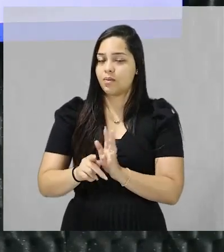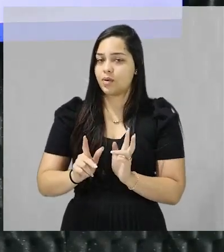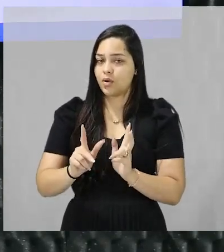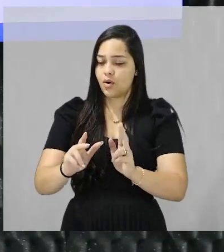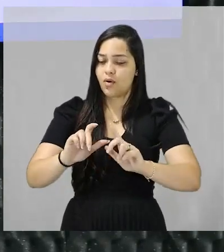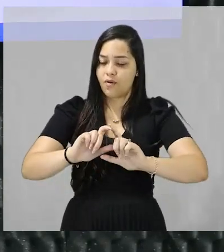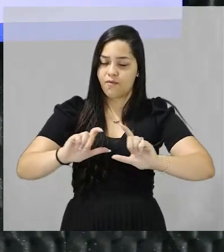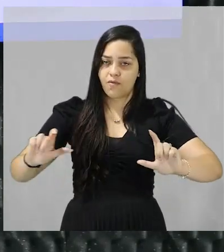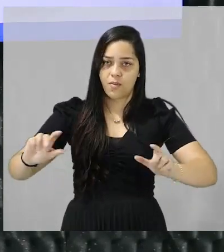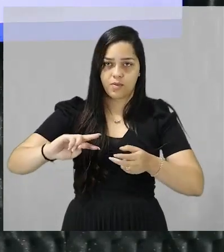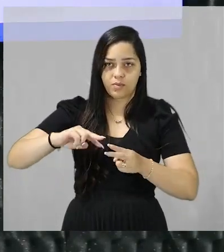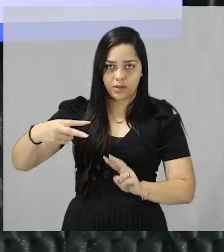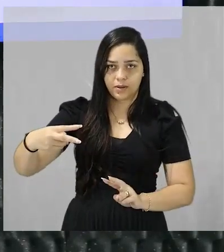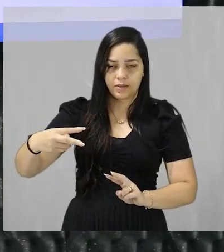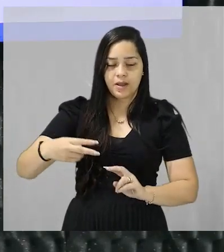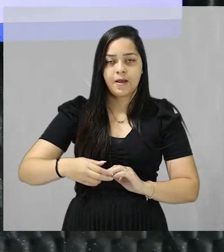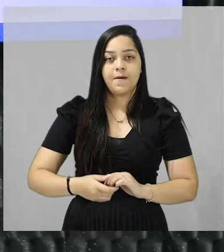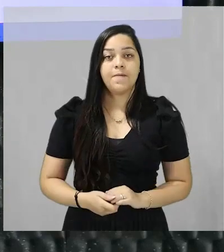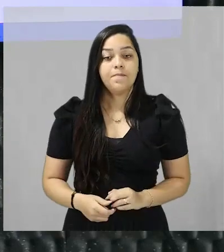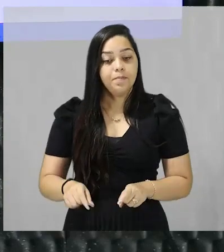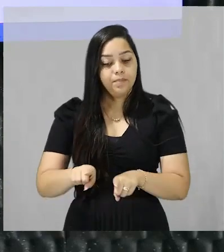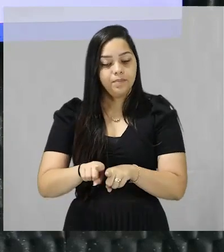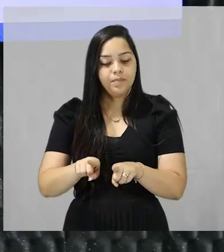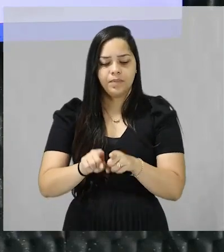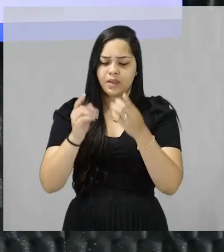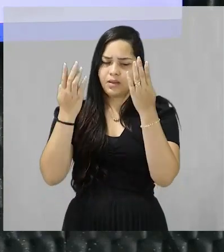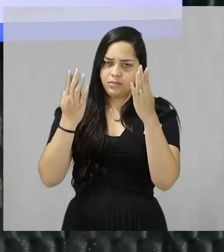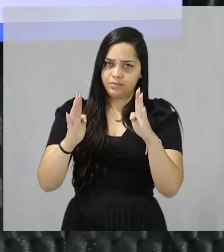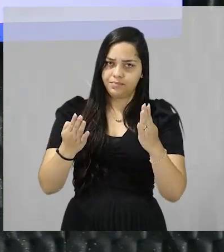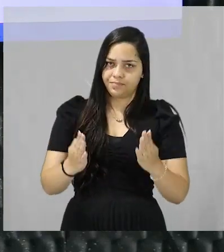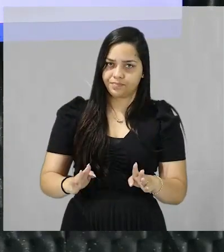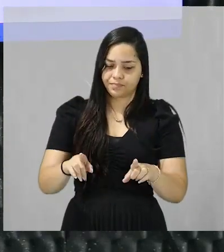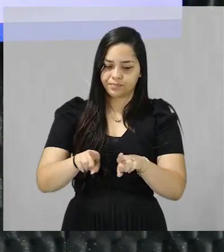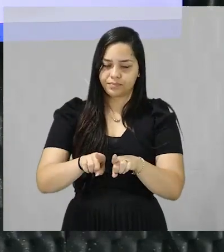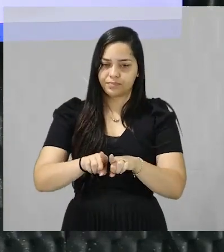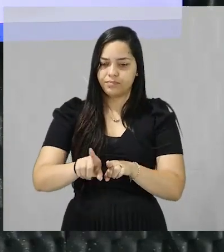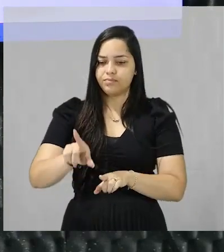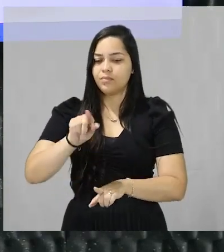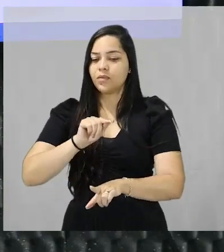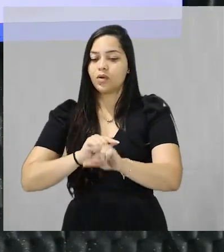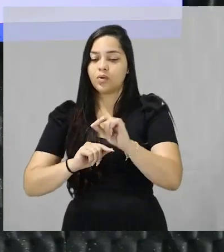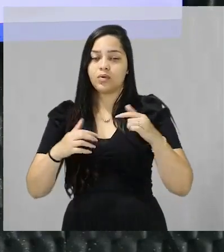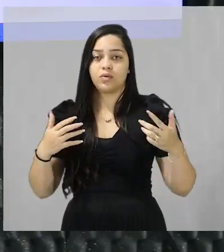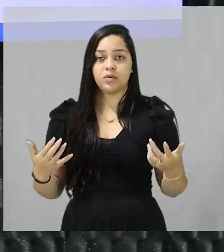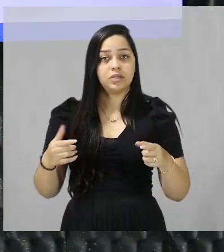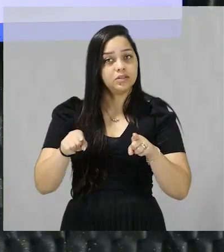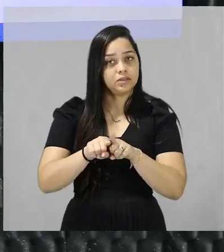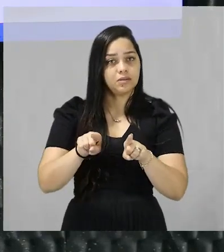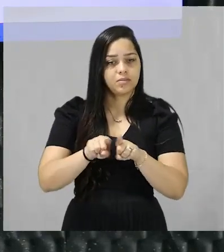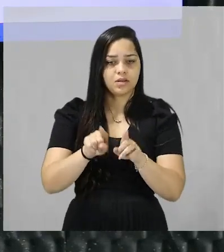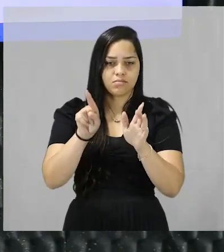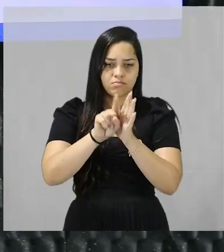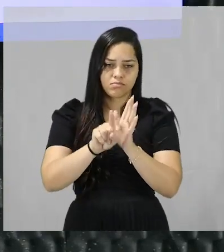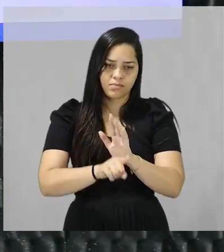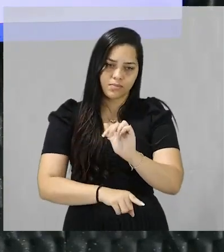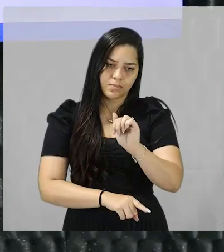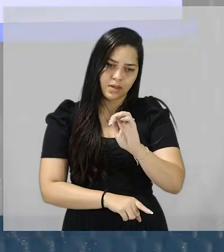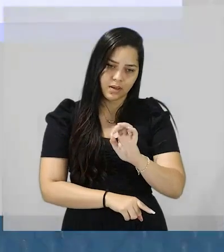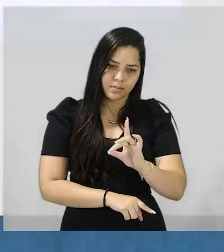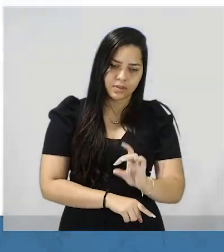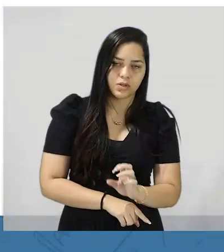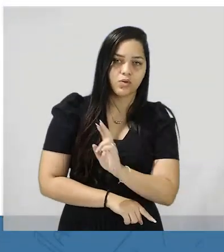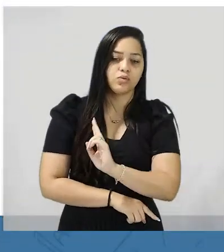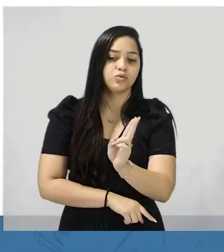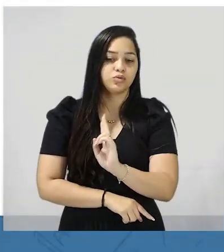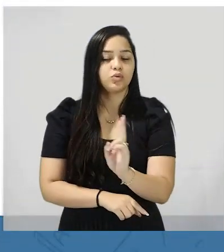fórmula molecular. E aí, analisando, turminha, as alternativas, e essas alternativas estão com os nomes